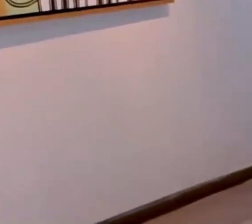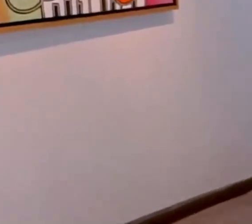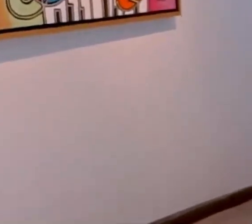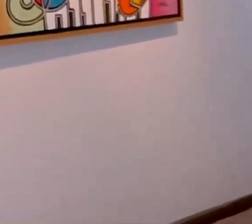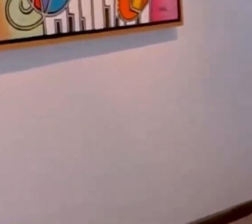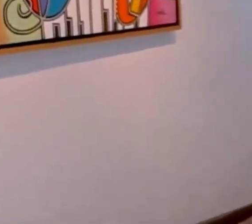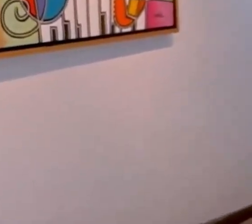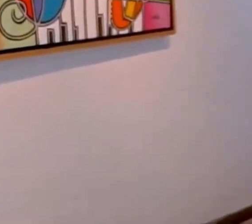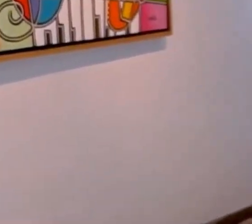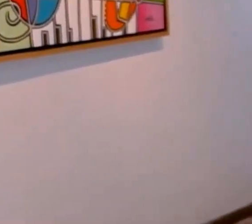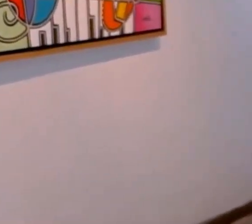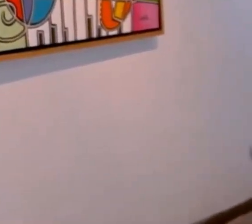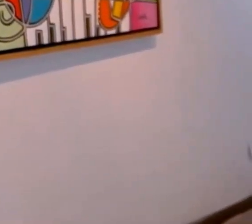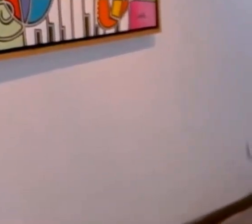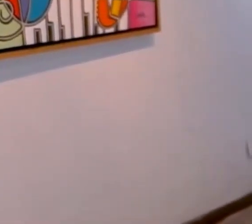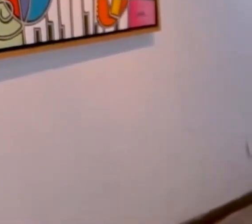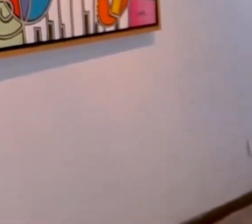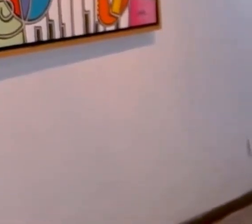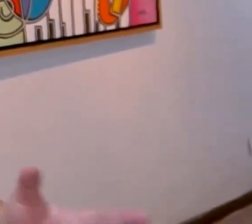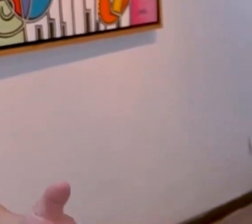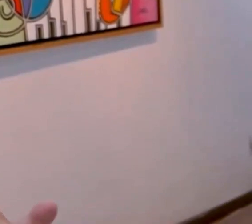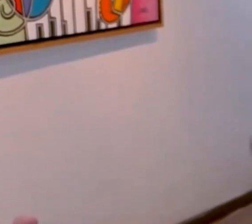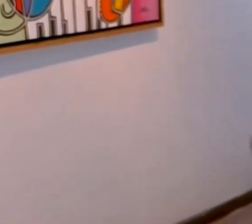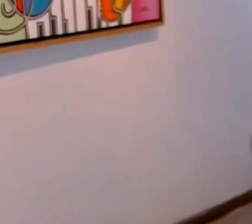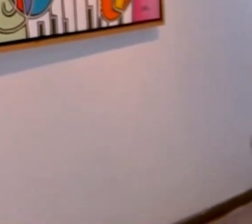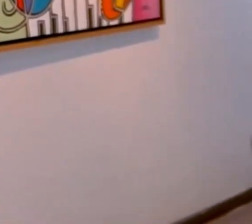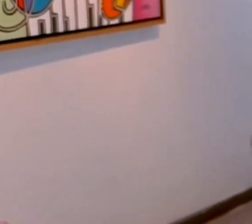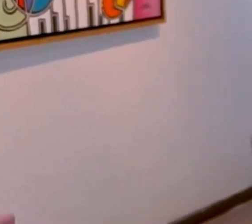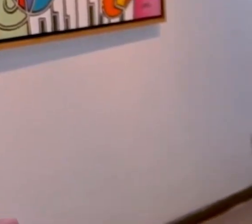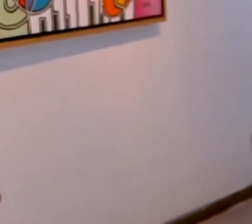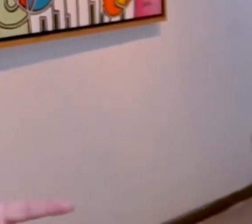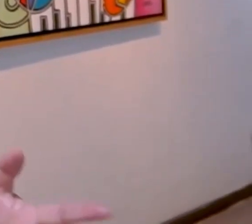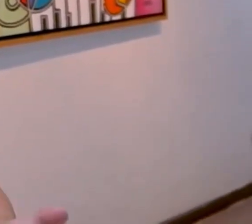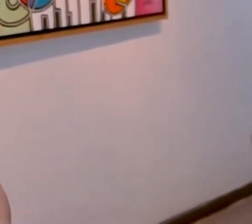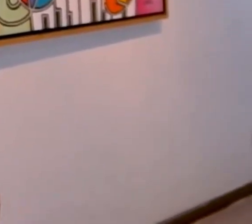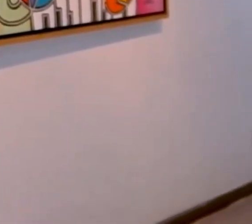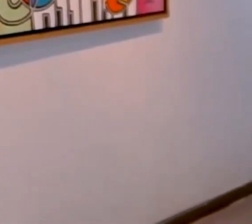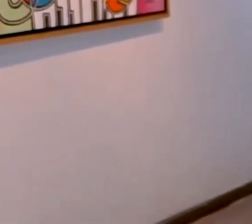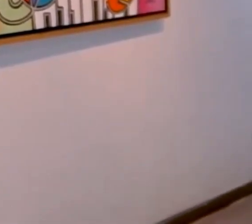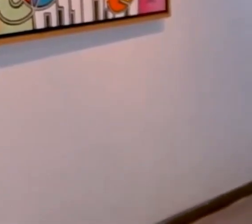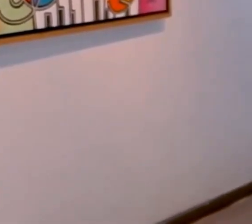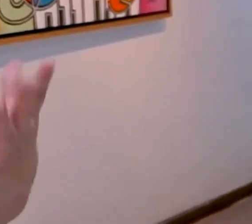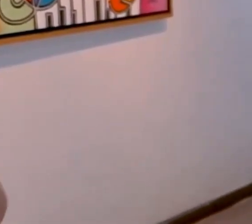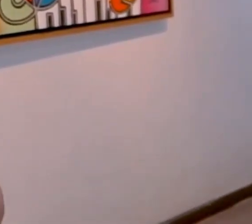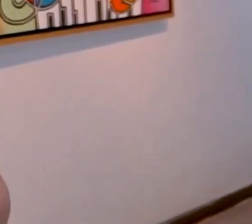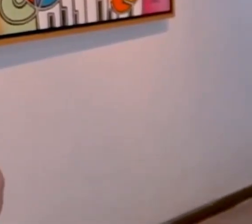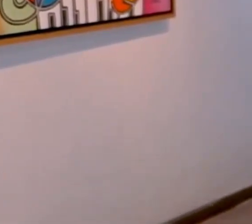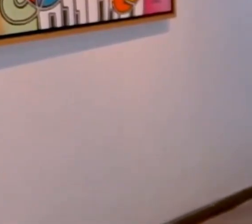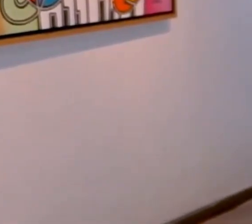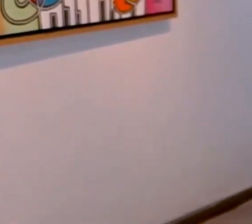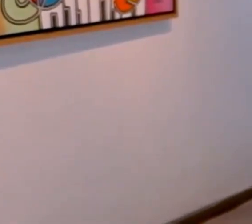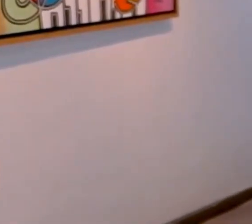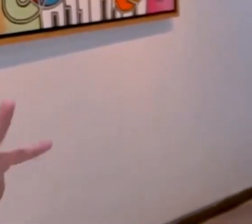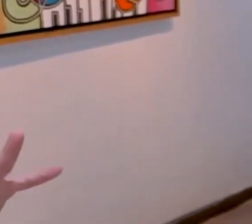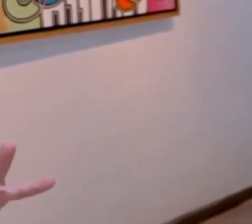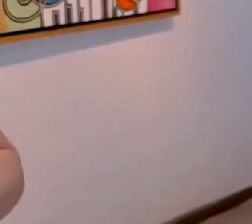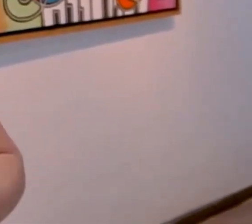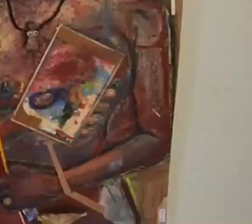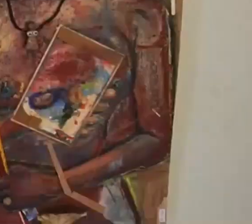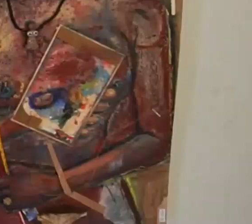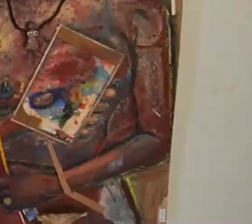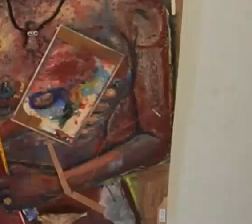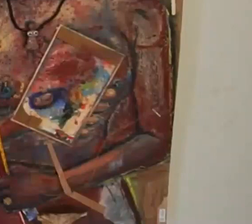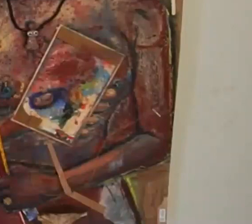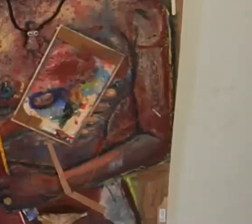Casa da Cultura Ivan Marrocos, em Porto Velho, onde acontece a exposição Coletivo do Porto, que reúne 10